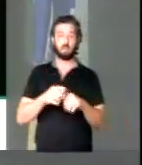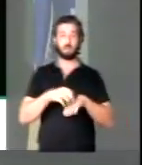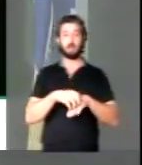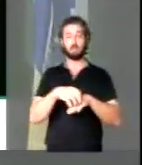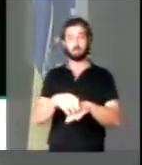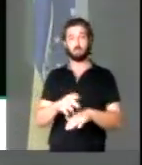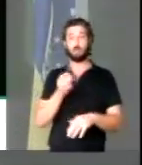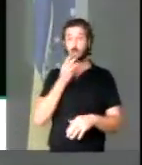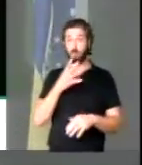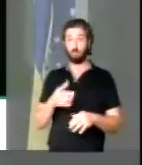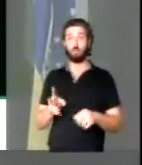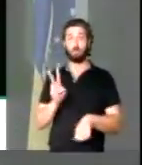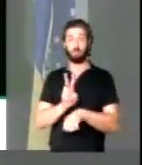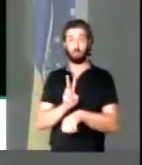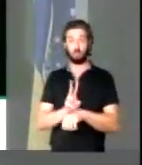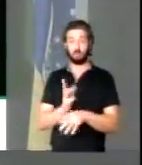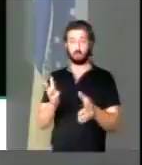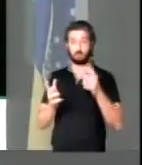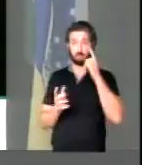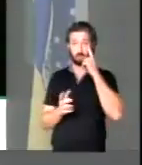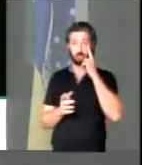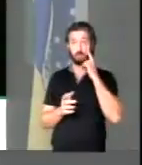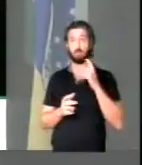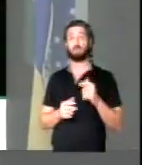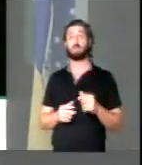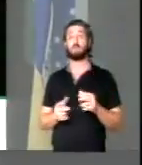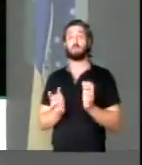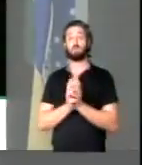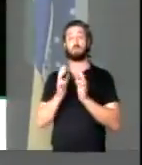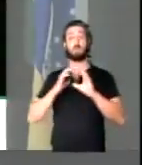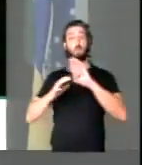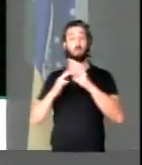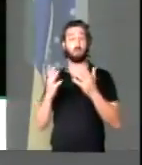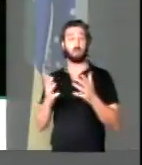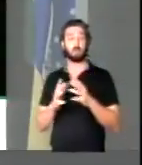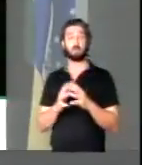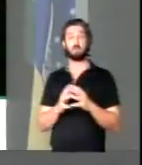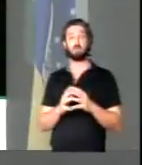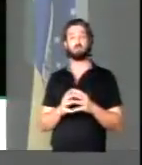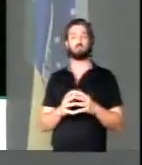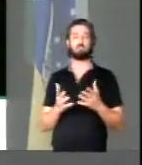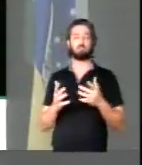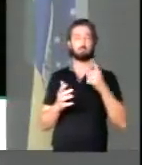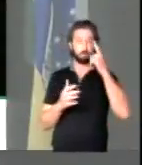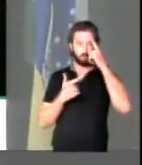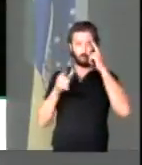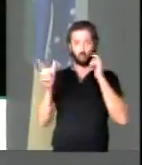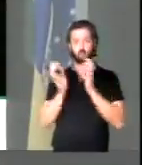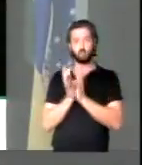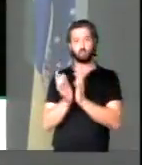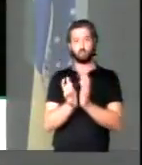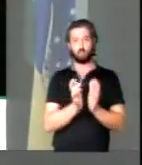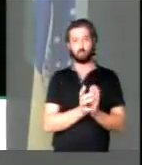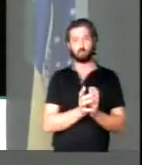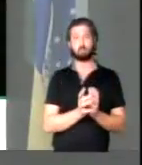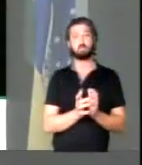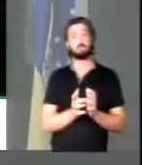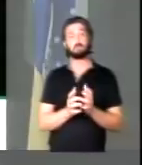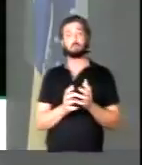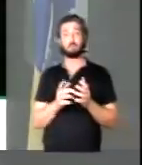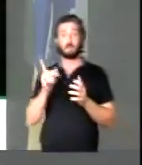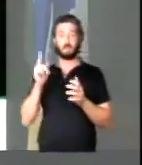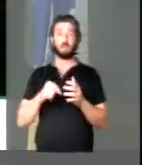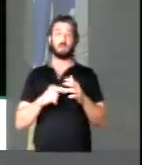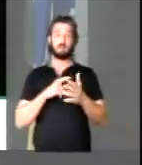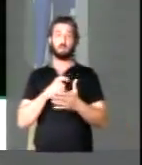transportes, que é muito bom proteger o setor de transportes, o setor da comunicação e outros setores. E outros setores são